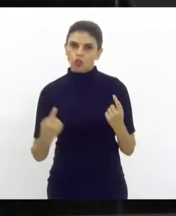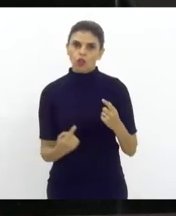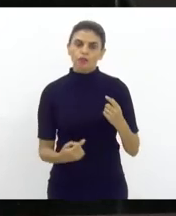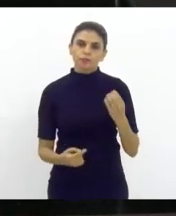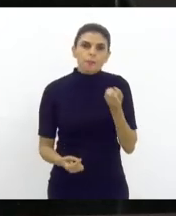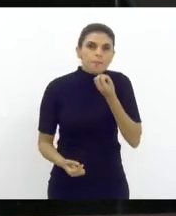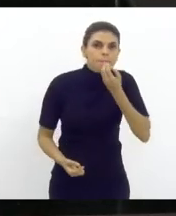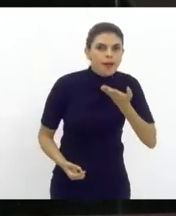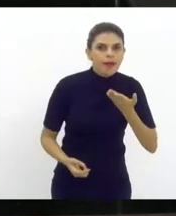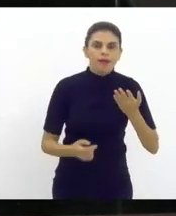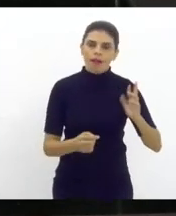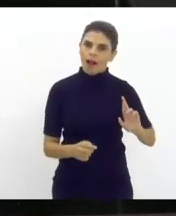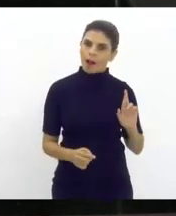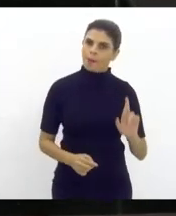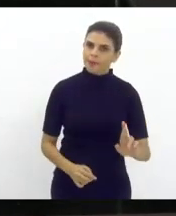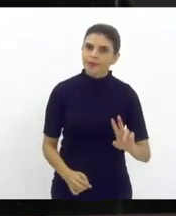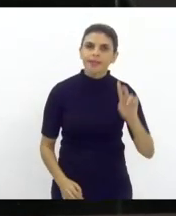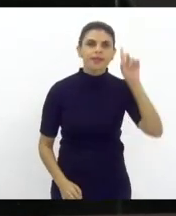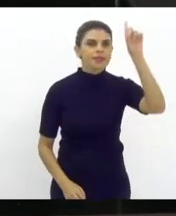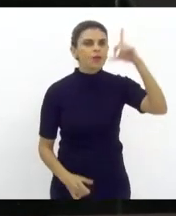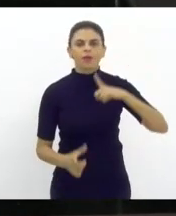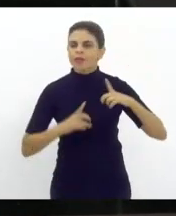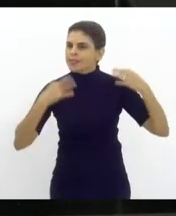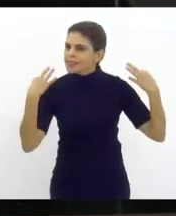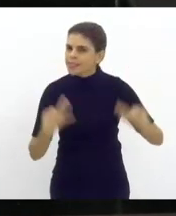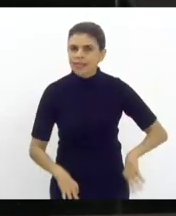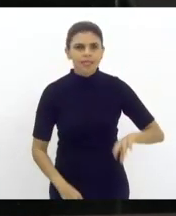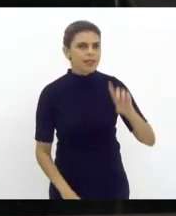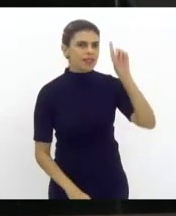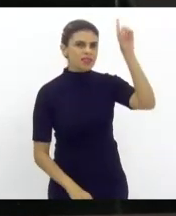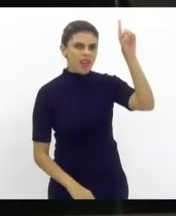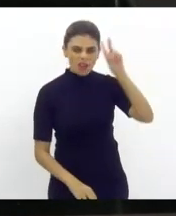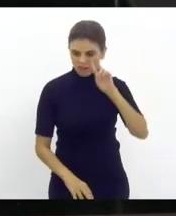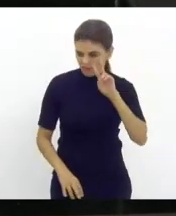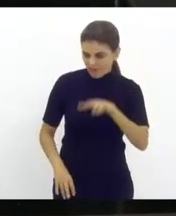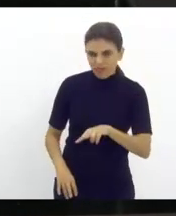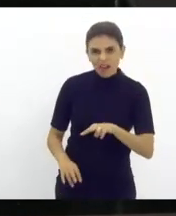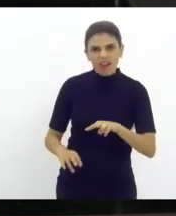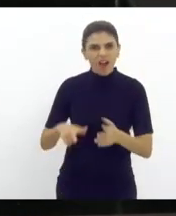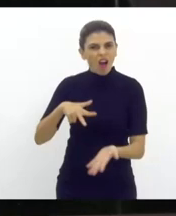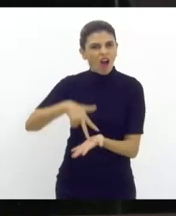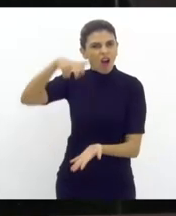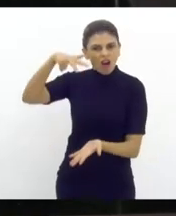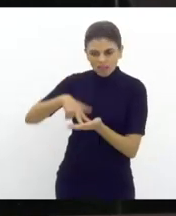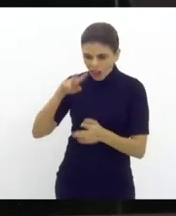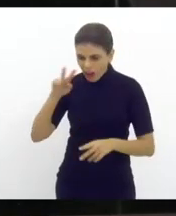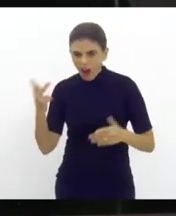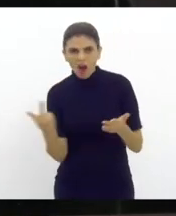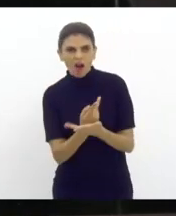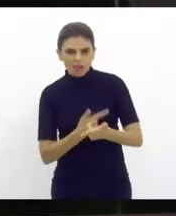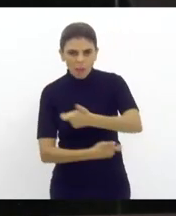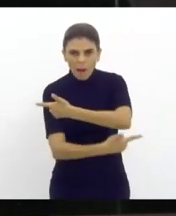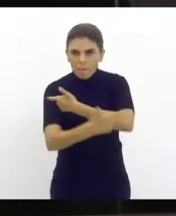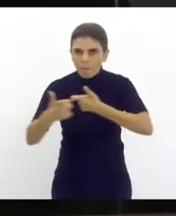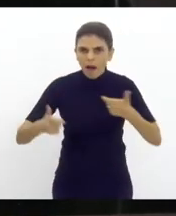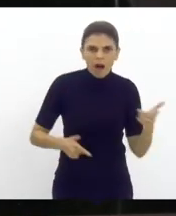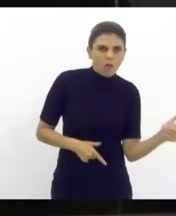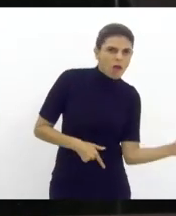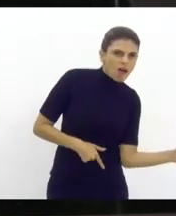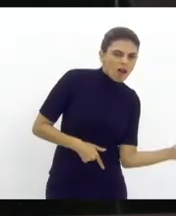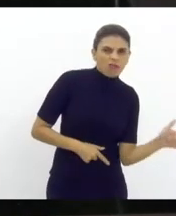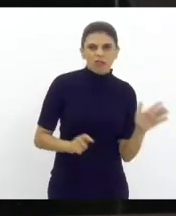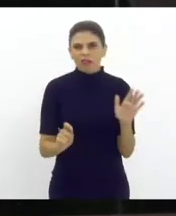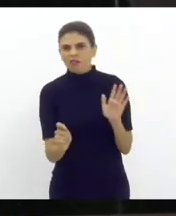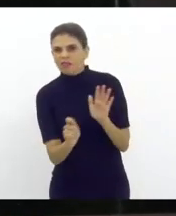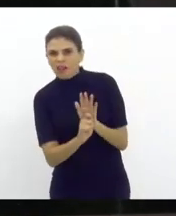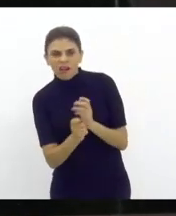Deus e tenho certeza que Deus não fica contente com tudo que vem acontecendo Então tem que ter tem que ter algum